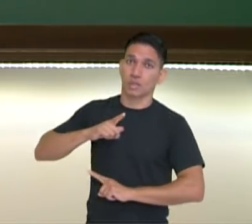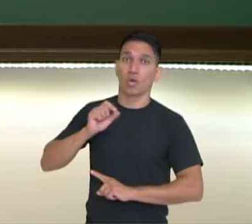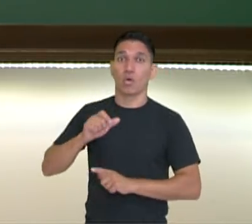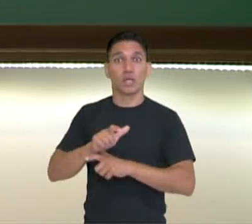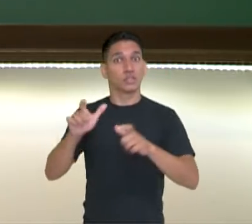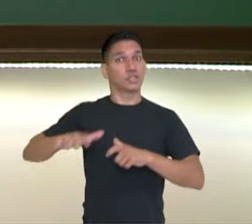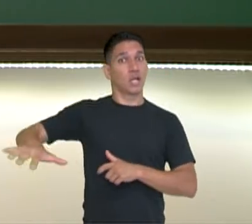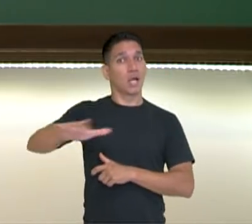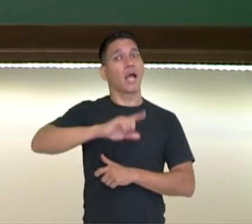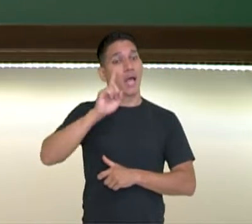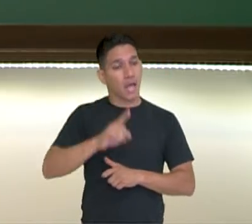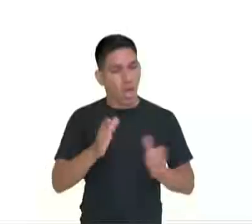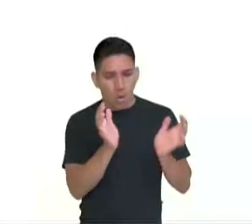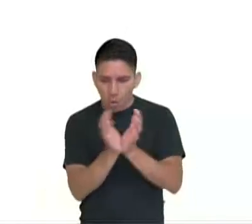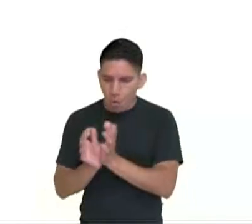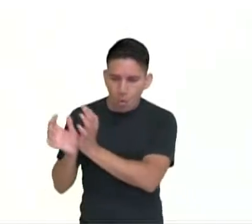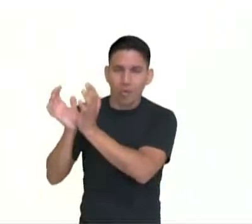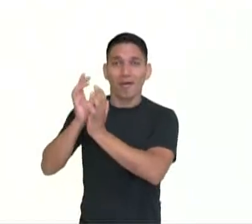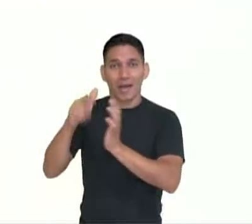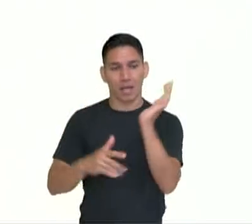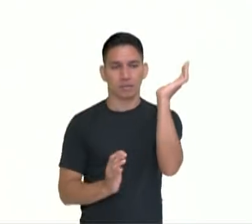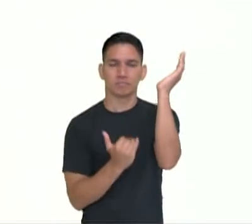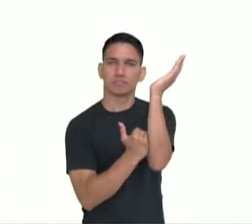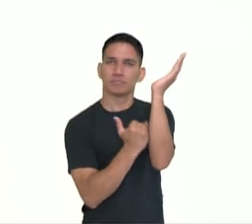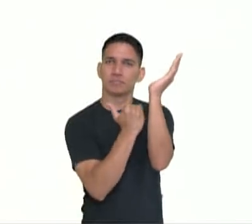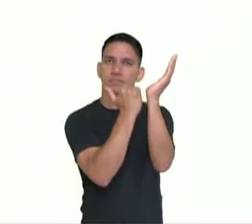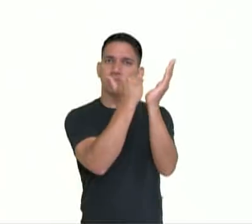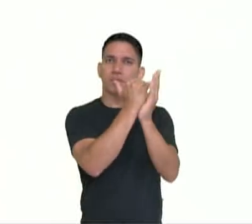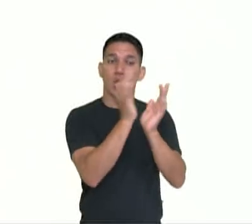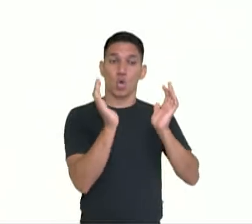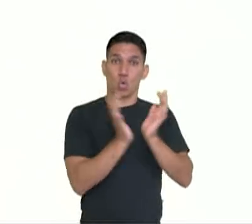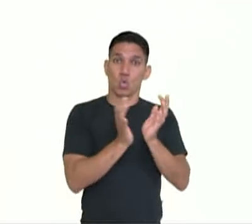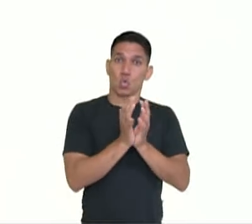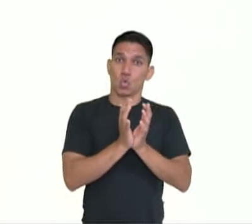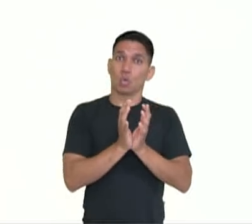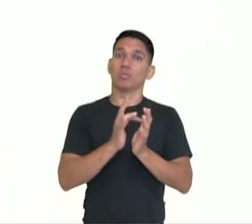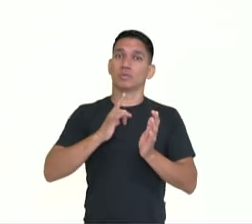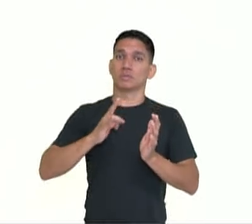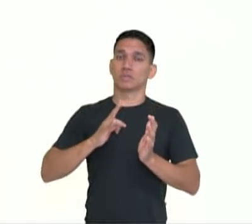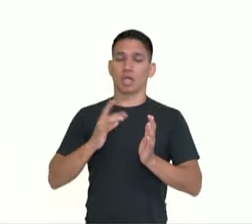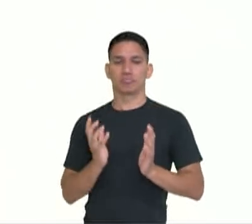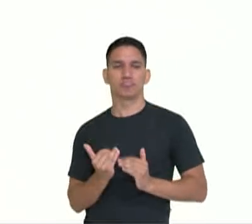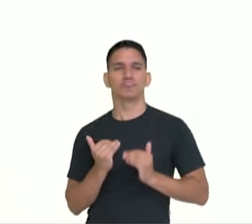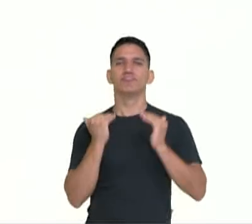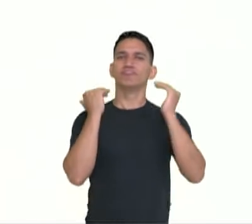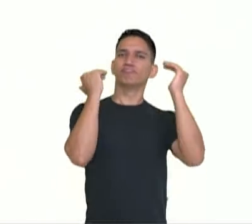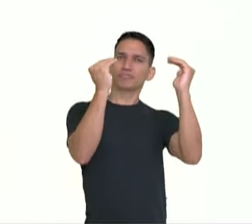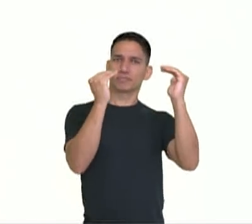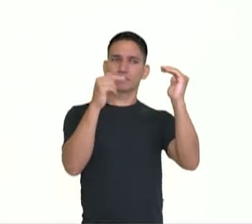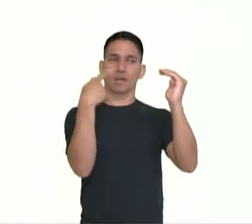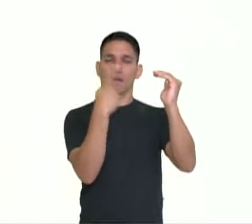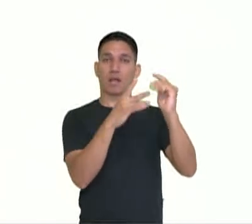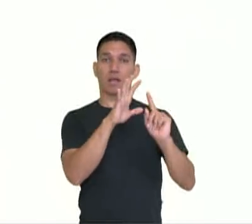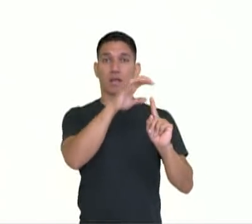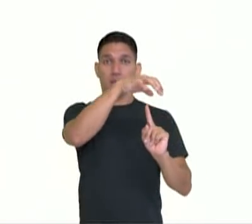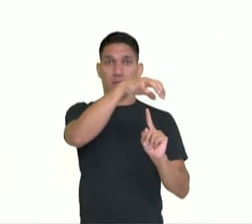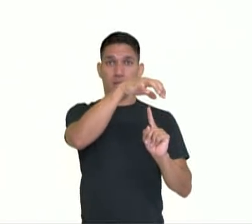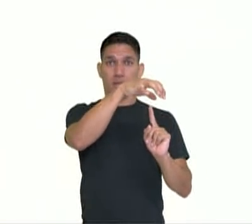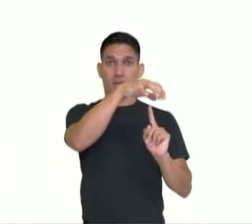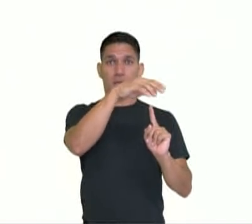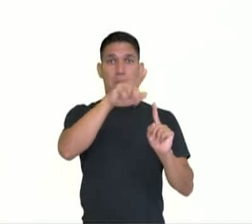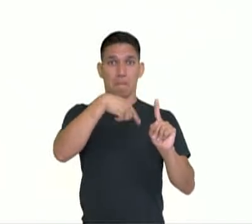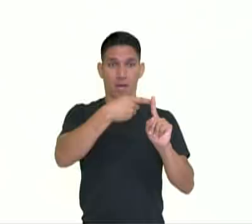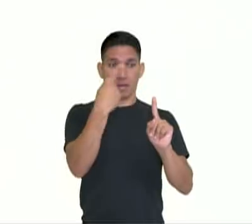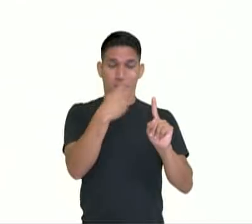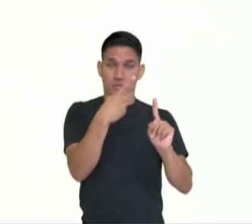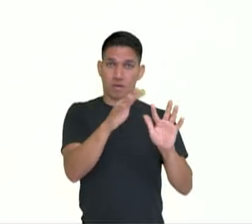sociedade hierarquizada, dividida em grupos com privilégios, como, por exemplo, o rei e a sua família no palácio. Esse